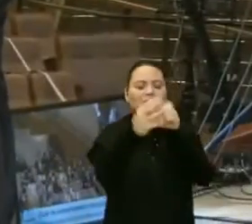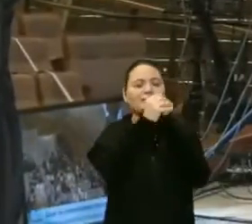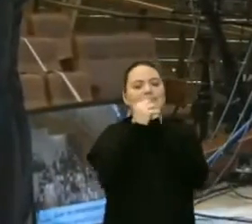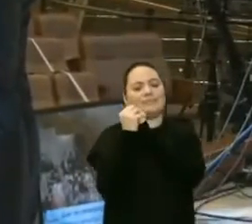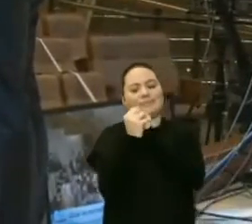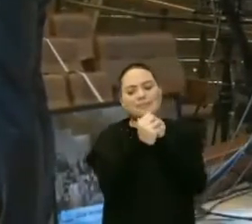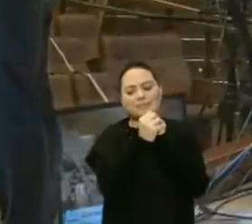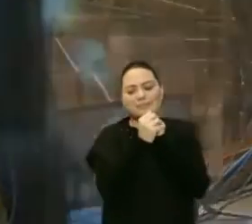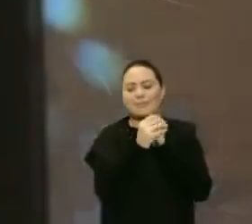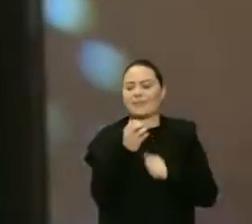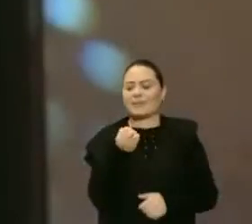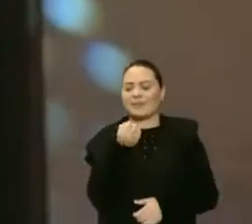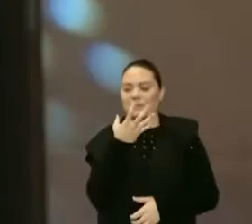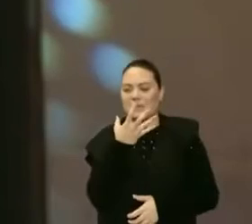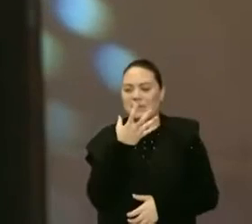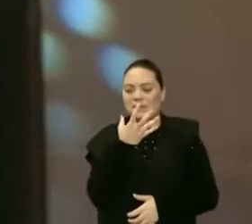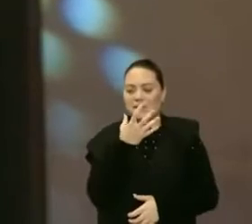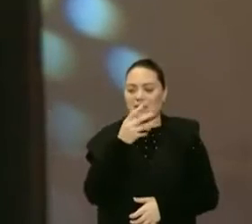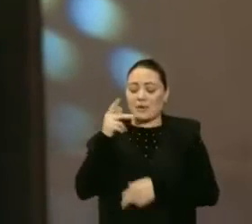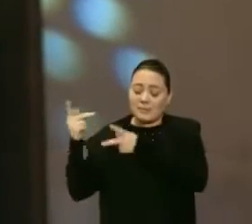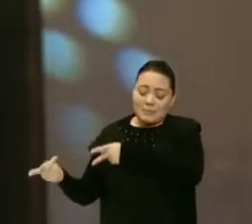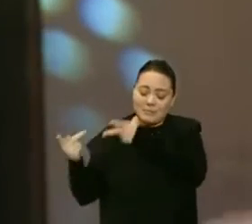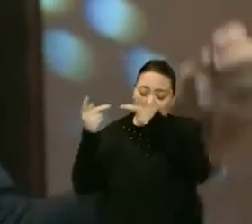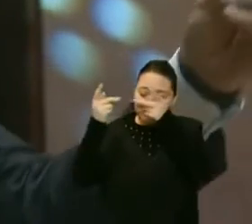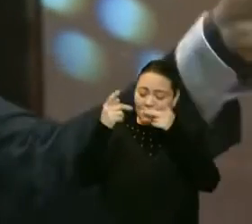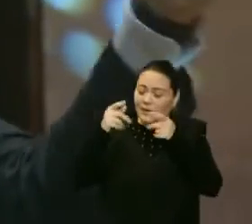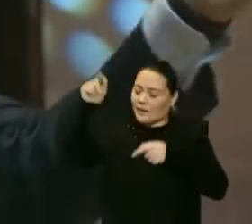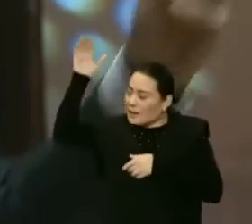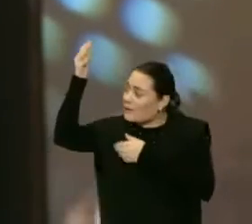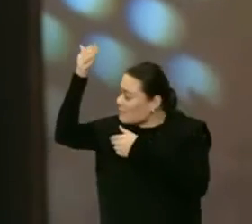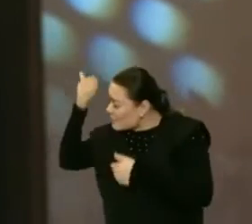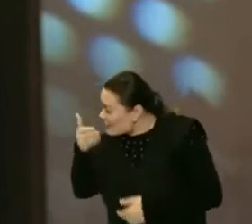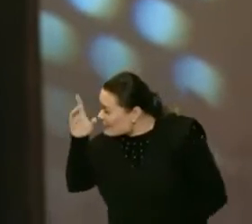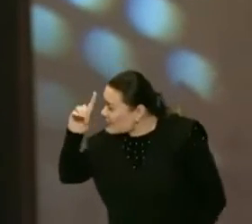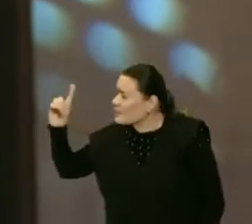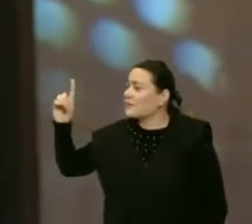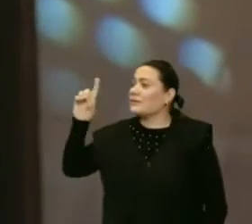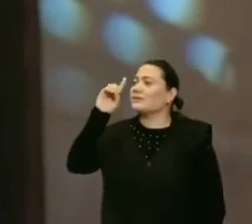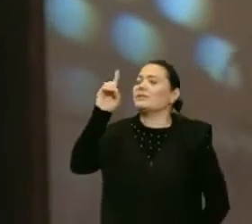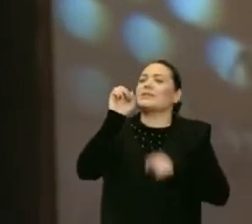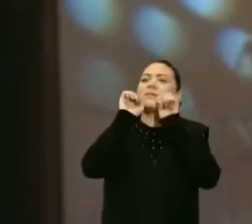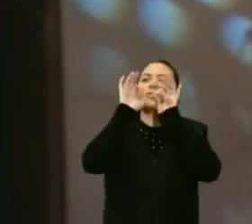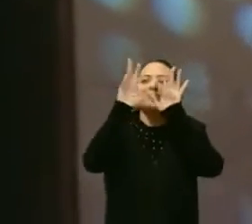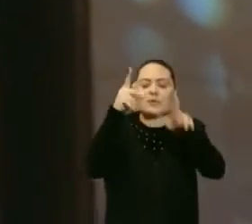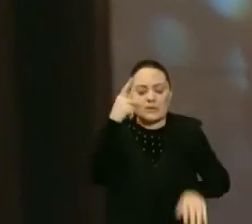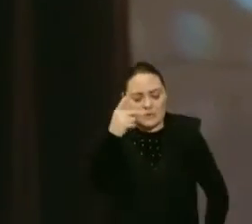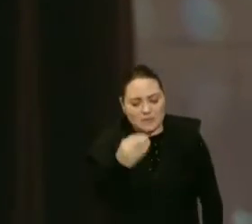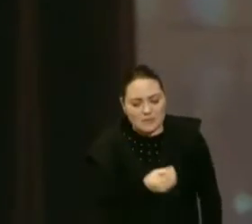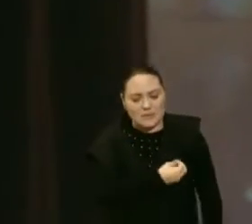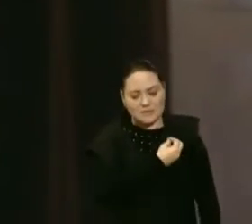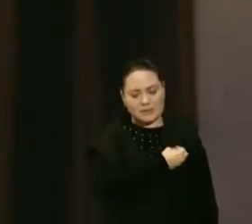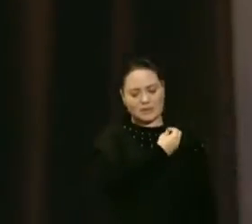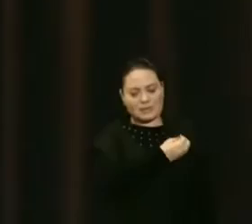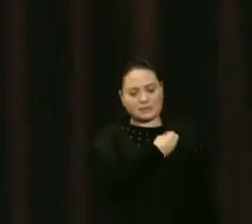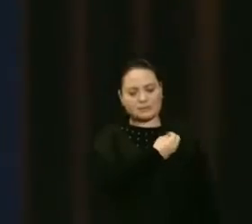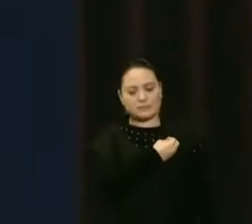Como é bom estar na presença de Deus. Deus abençoe sua vida. Nós vamos